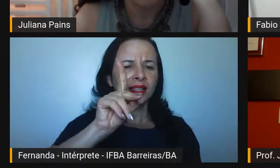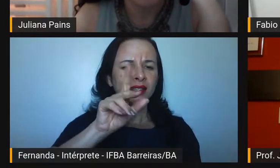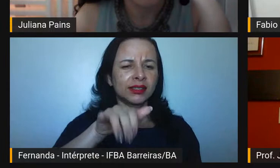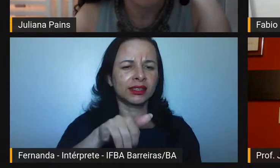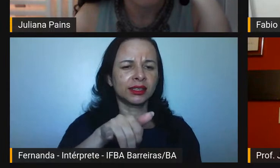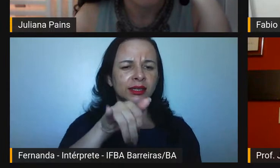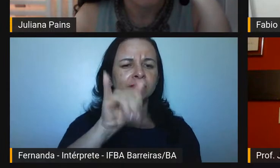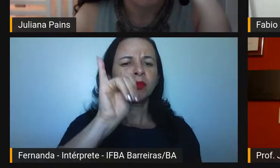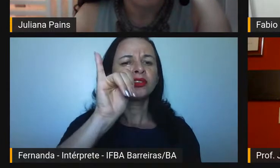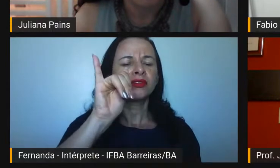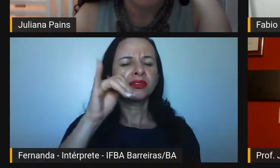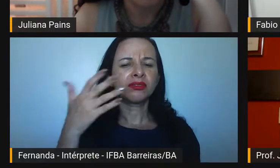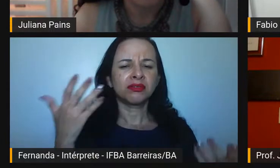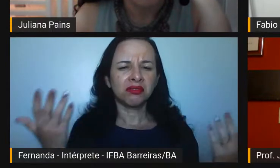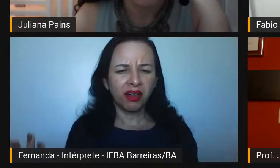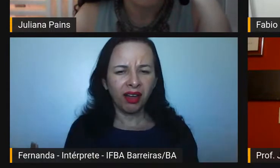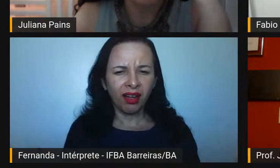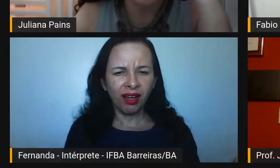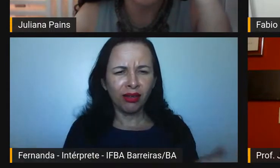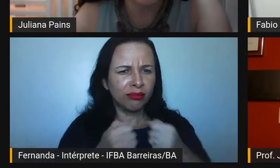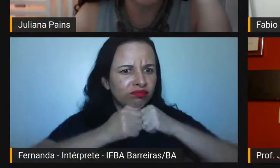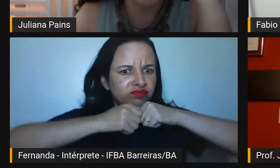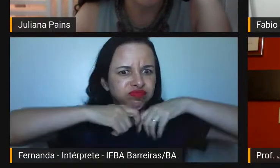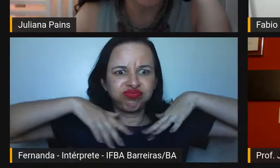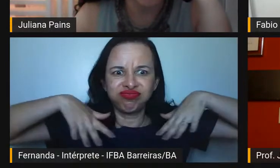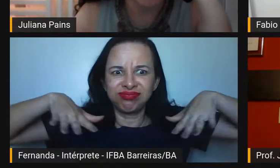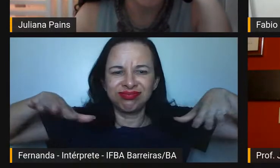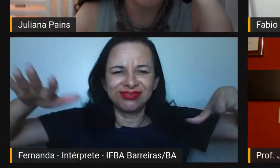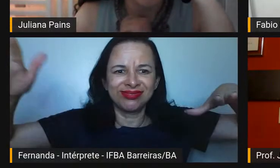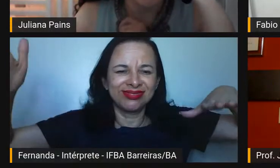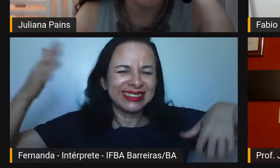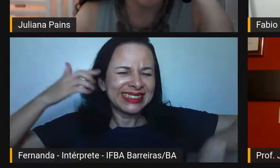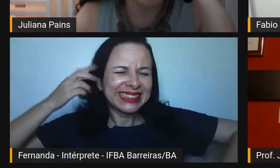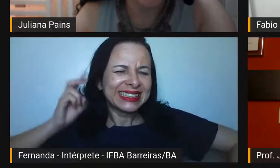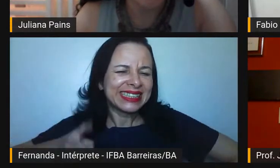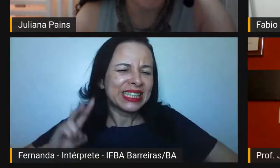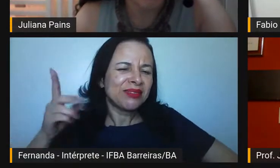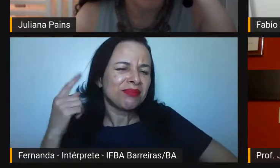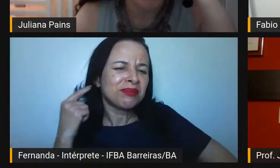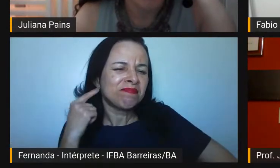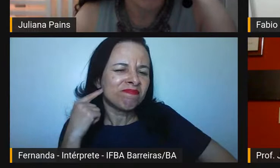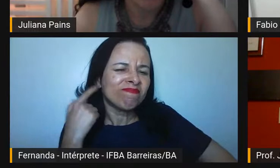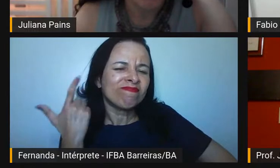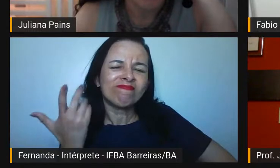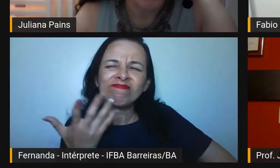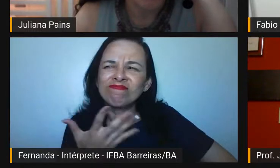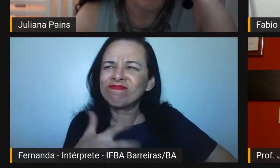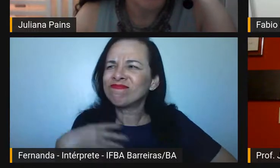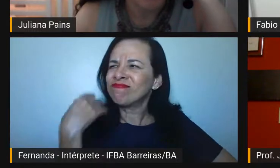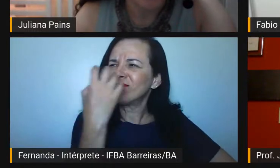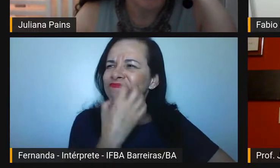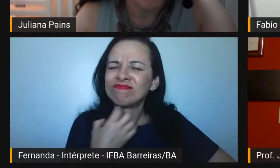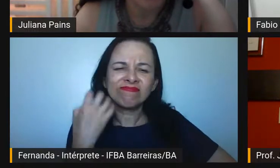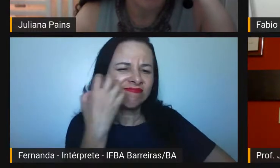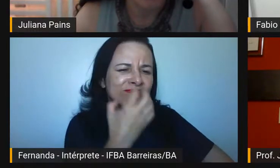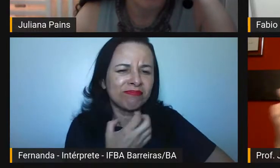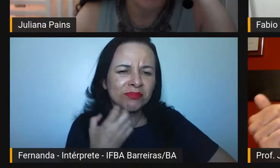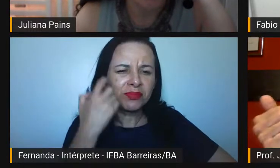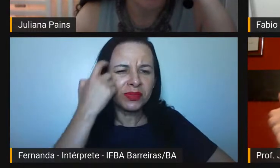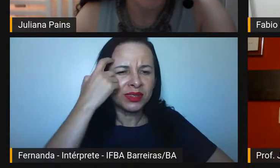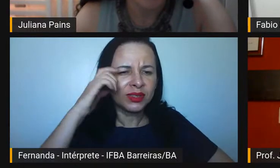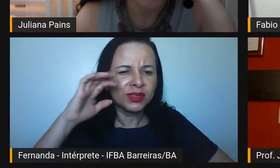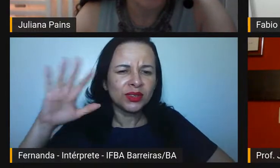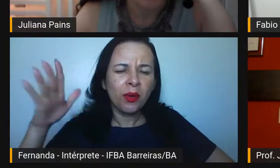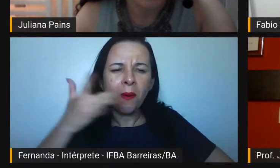foi obrigado a ouvir porque todos os lugares ouvir esse João Gomes e eu comecei a questionar poxa será que todas as pessoas